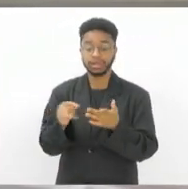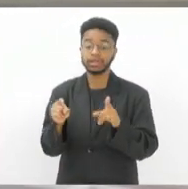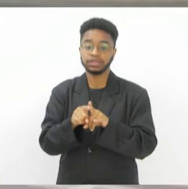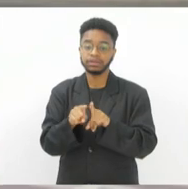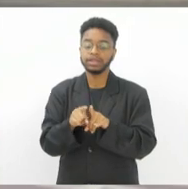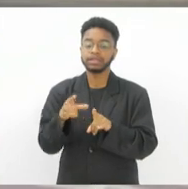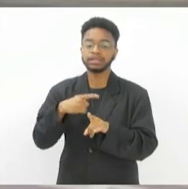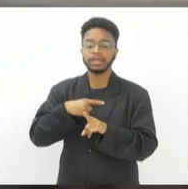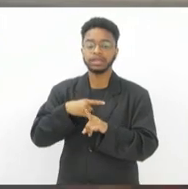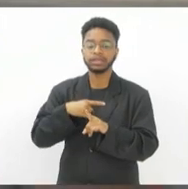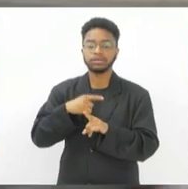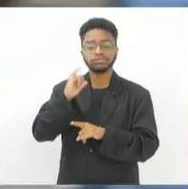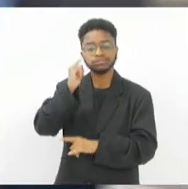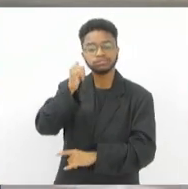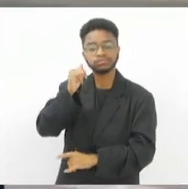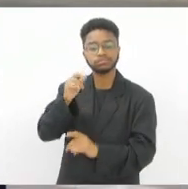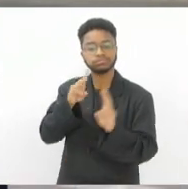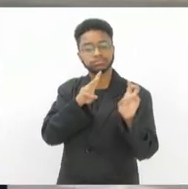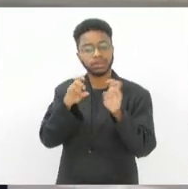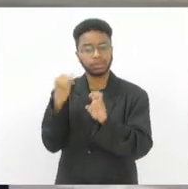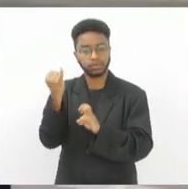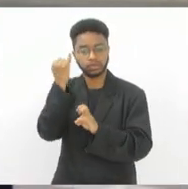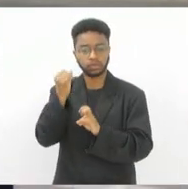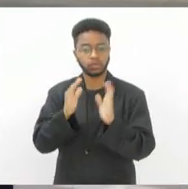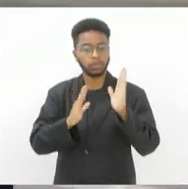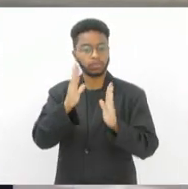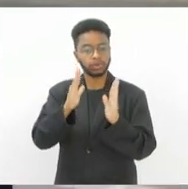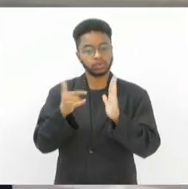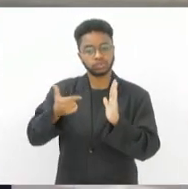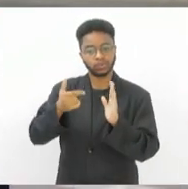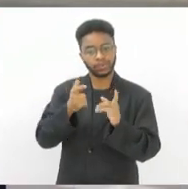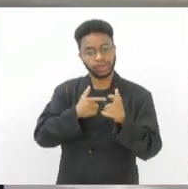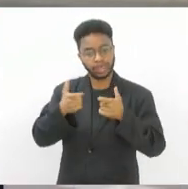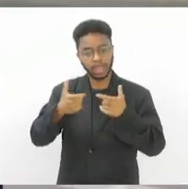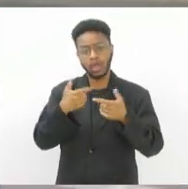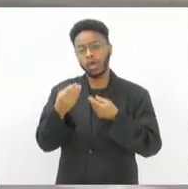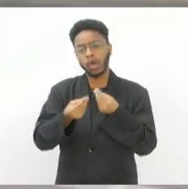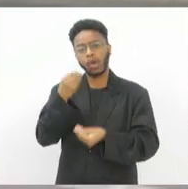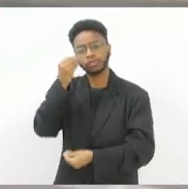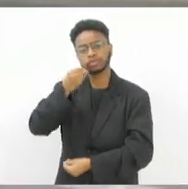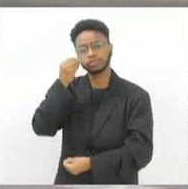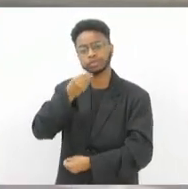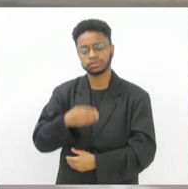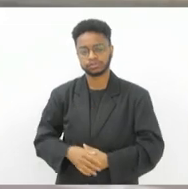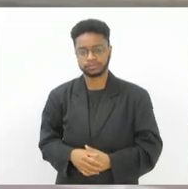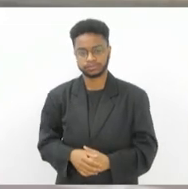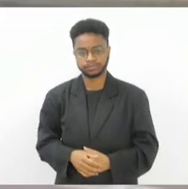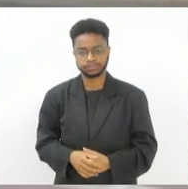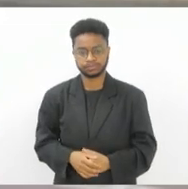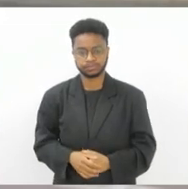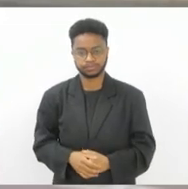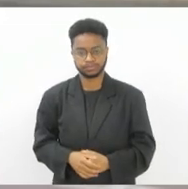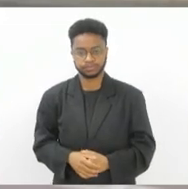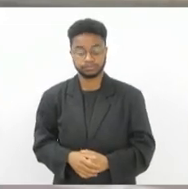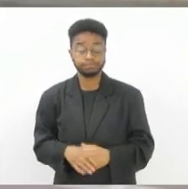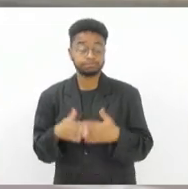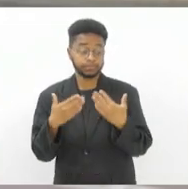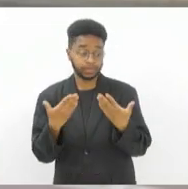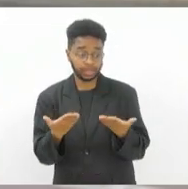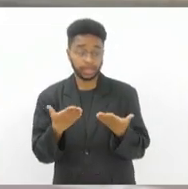importantes, como o período durante e pós a Segunda Guerra Mundial. Como é que foi essas experiências também? Olha,